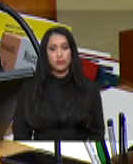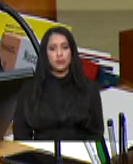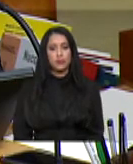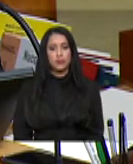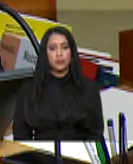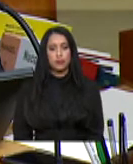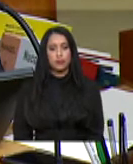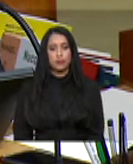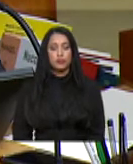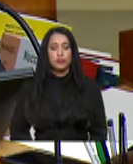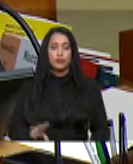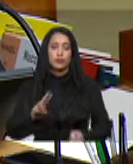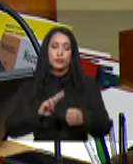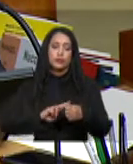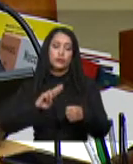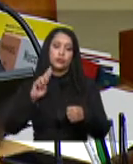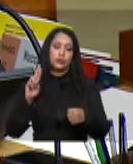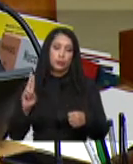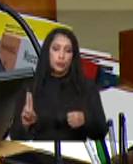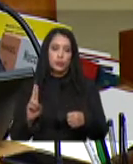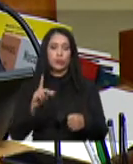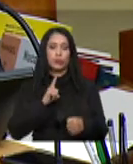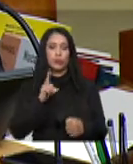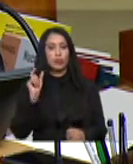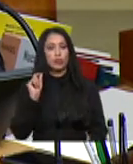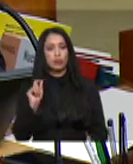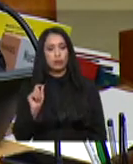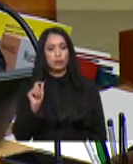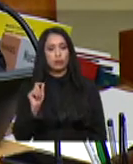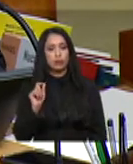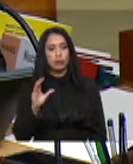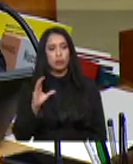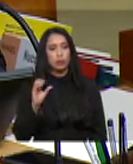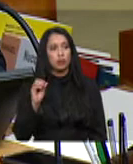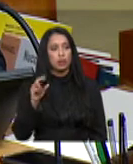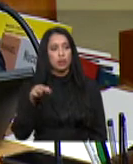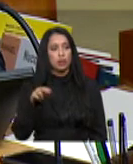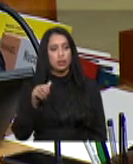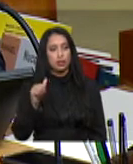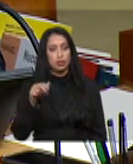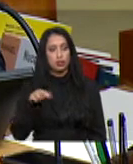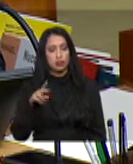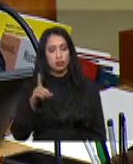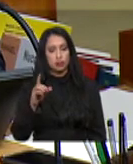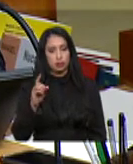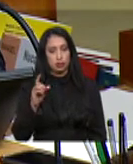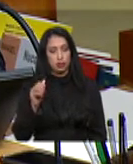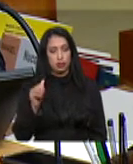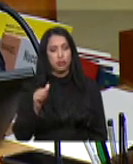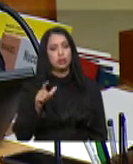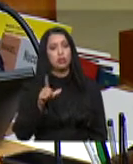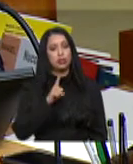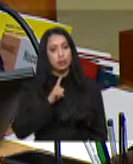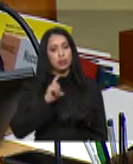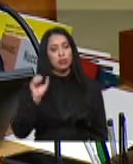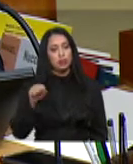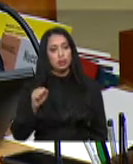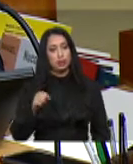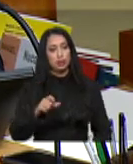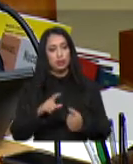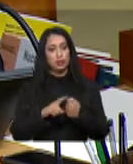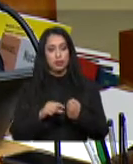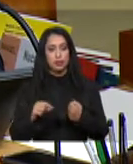E a AGU diz que, no caso do CONANDA, havia sim, por força dos